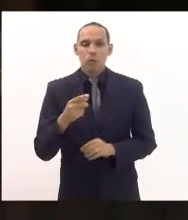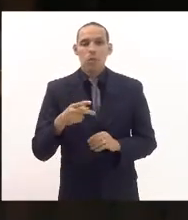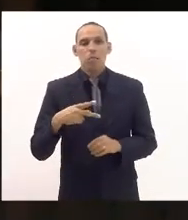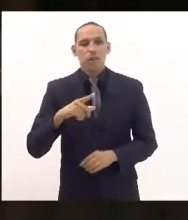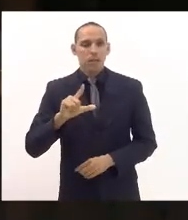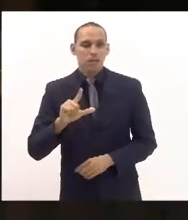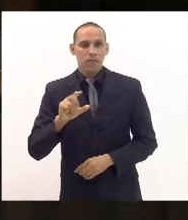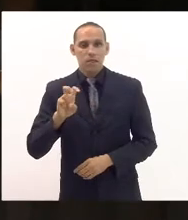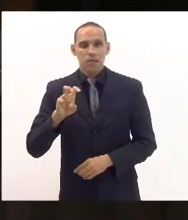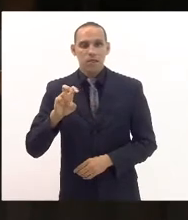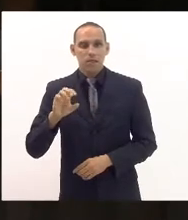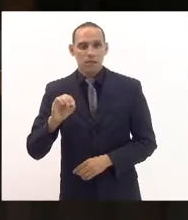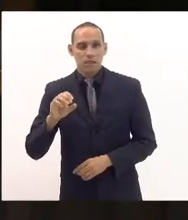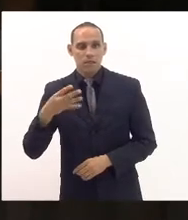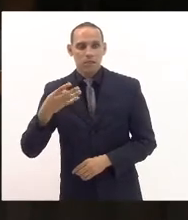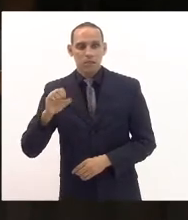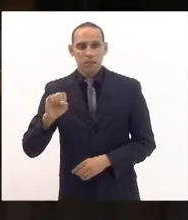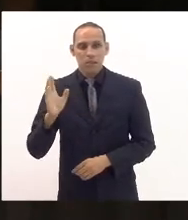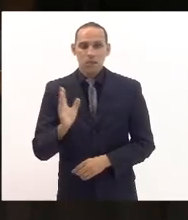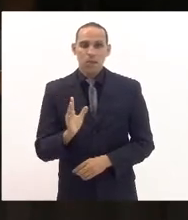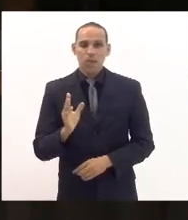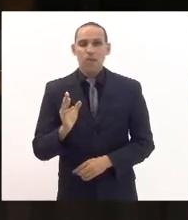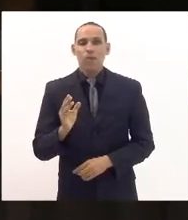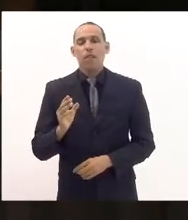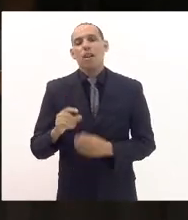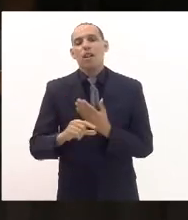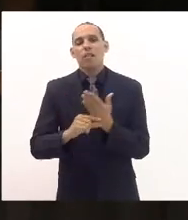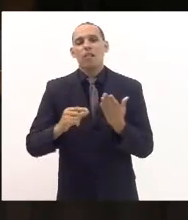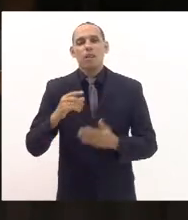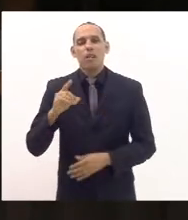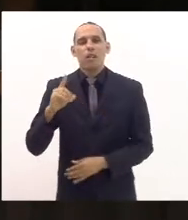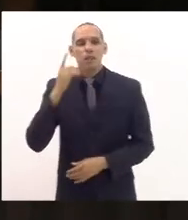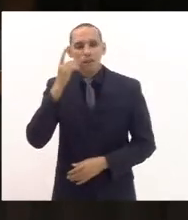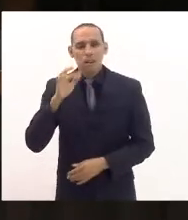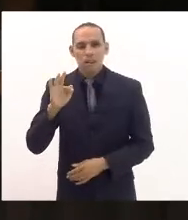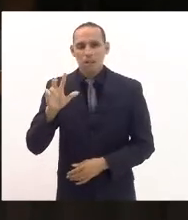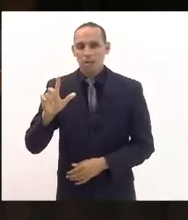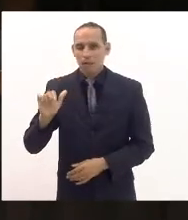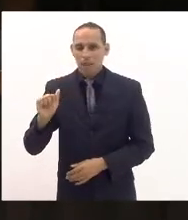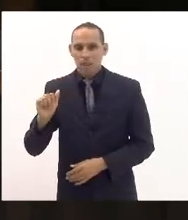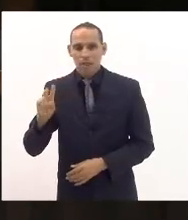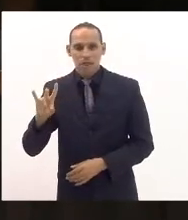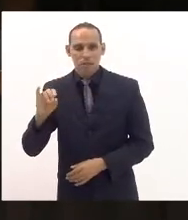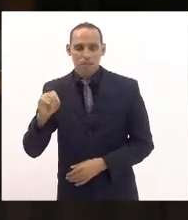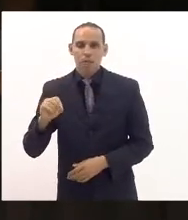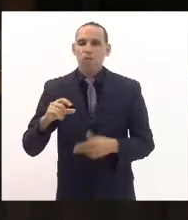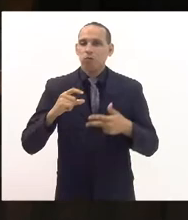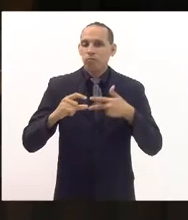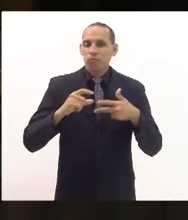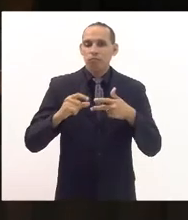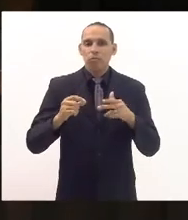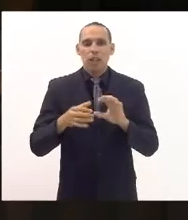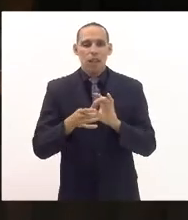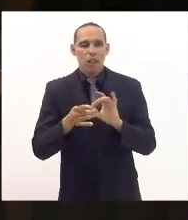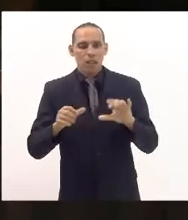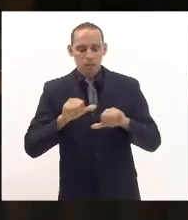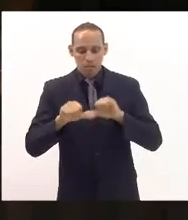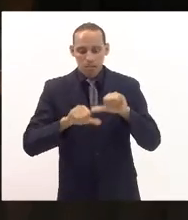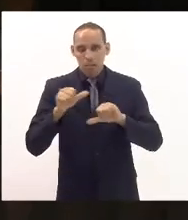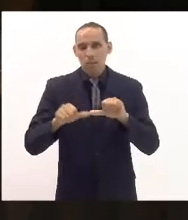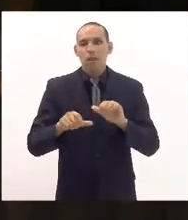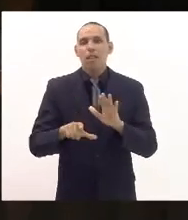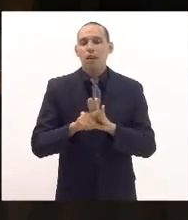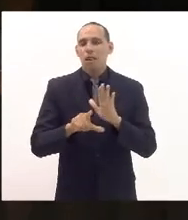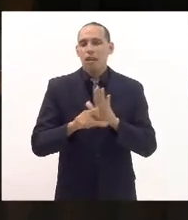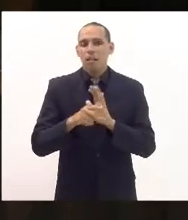projeto de lei 50 48 de autoria do deputado Flávio serafini que autoriza o poder executivo a alterar a lei 6720 24 de